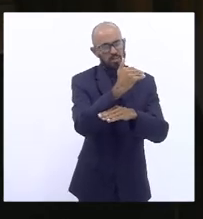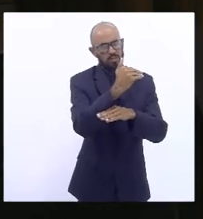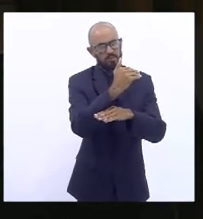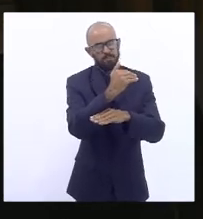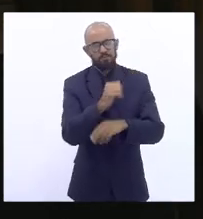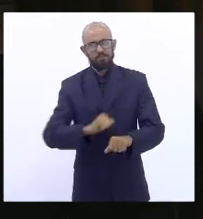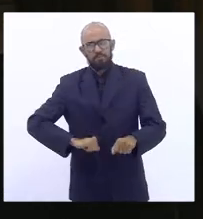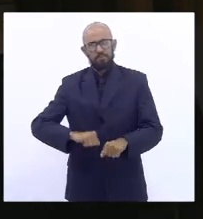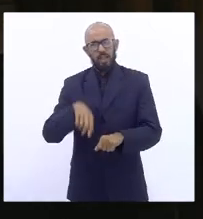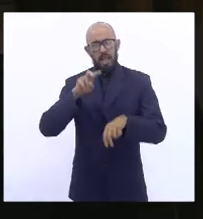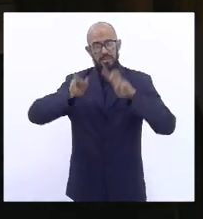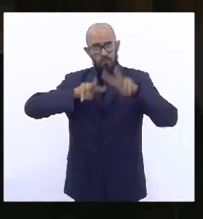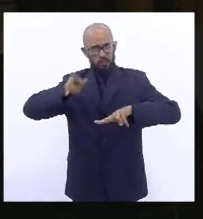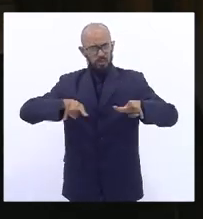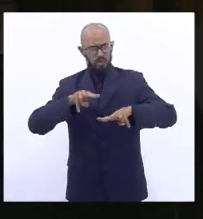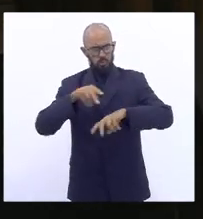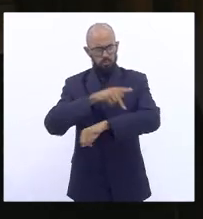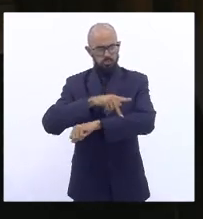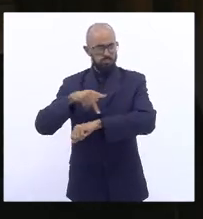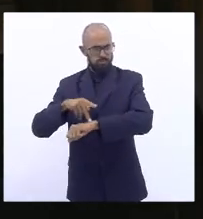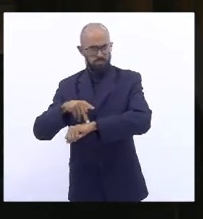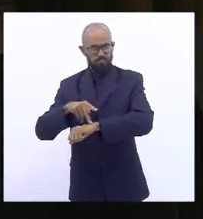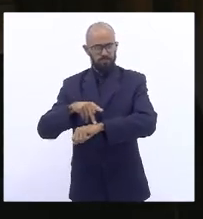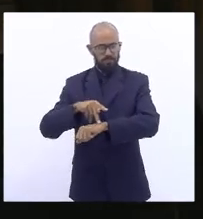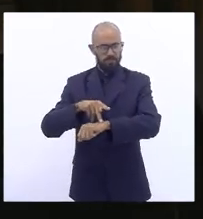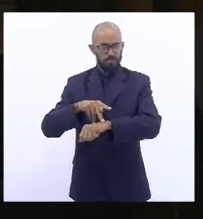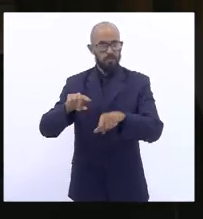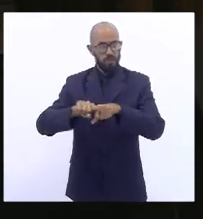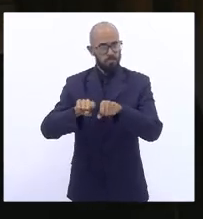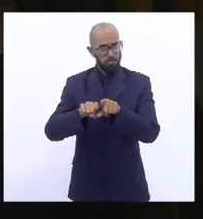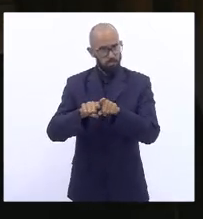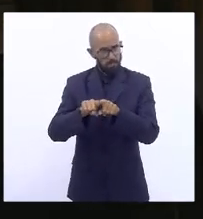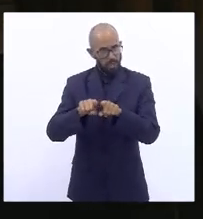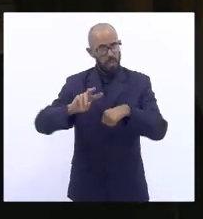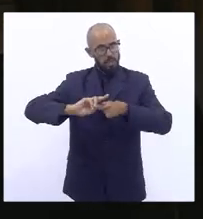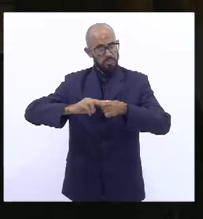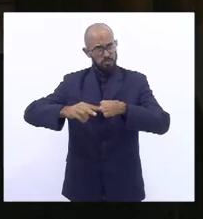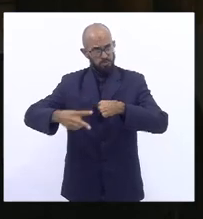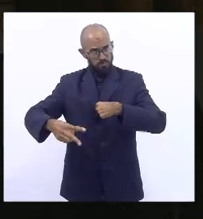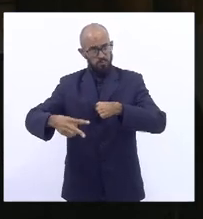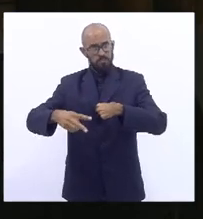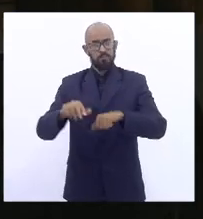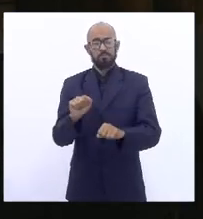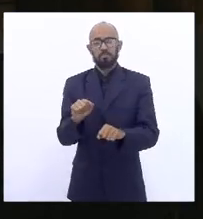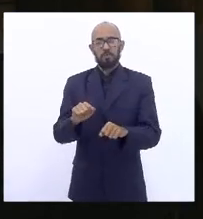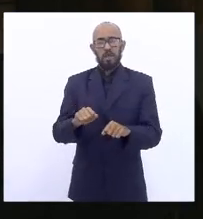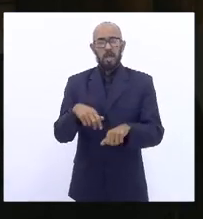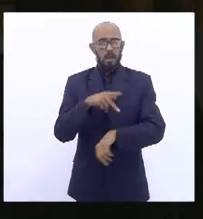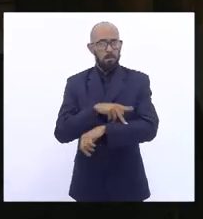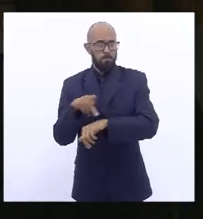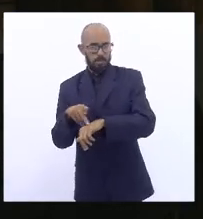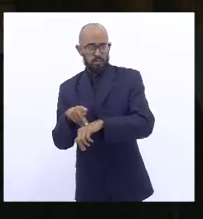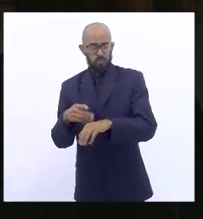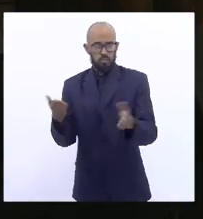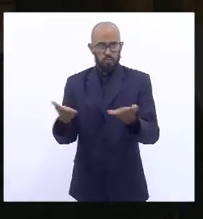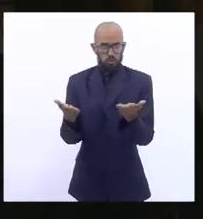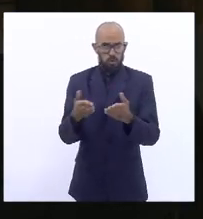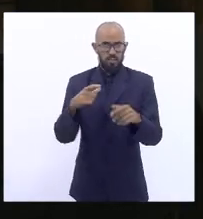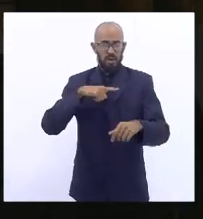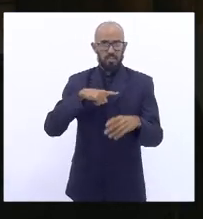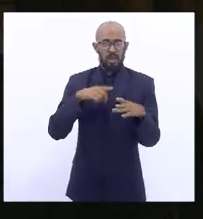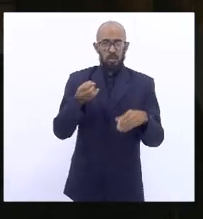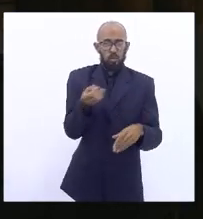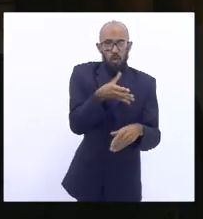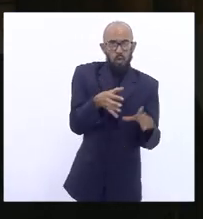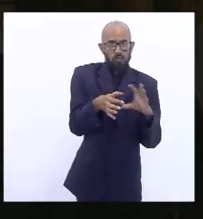É essa visão pedagógica e os seus reflexos. Hoje em dia, essa proposta pedagógica, ela é traduzida em vários novos conceitos,